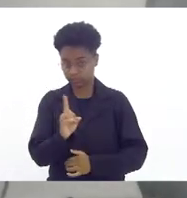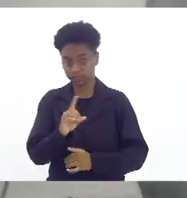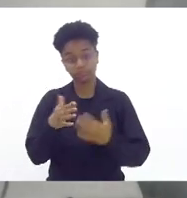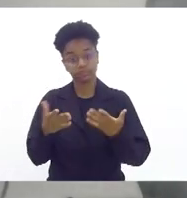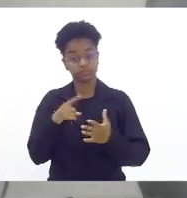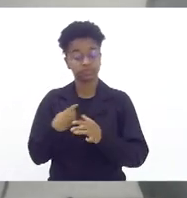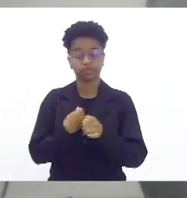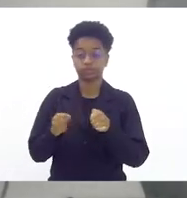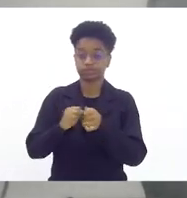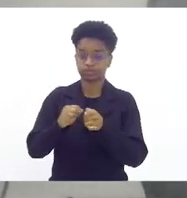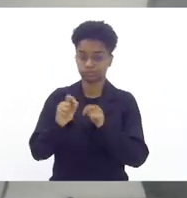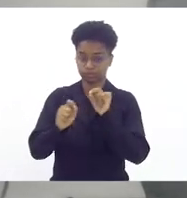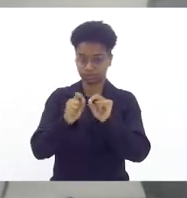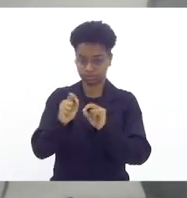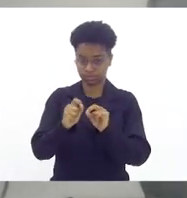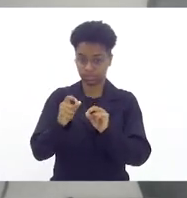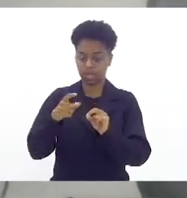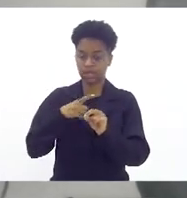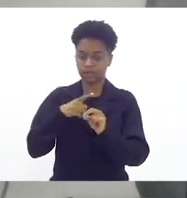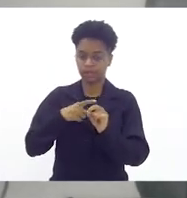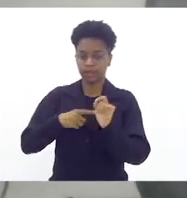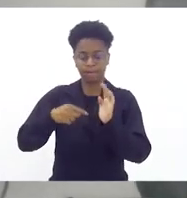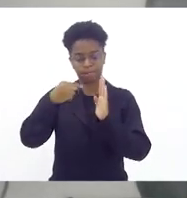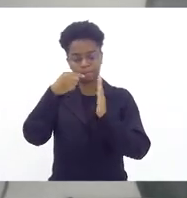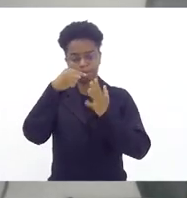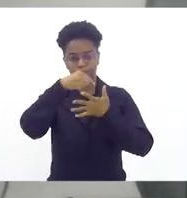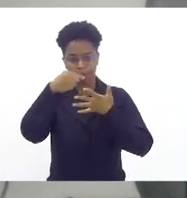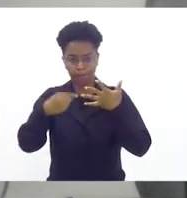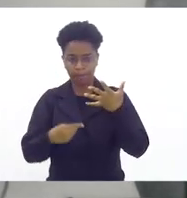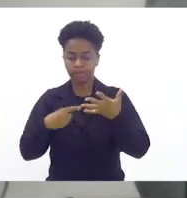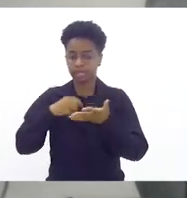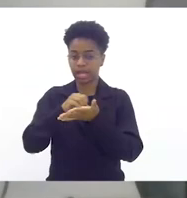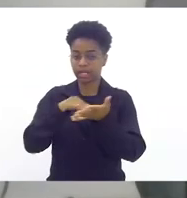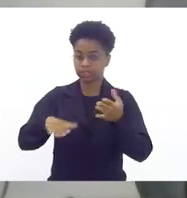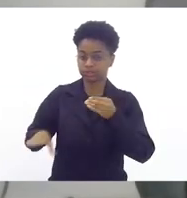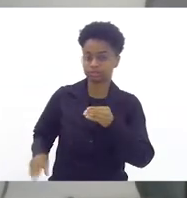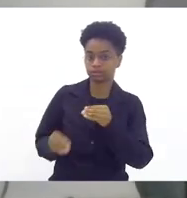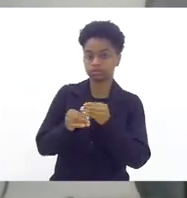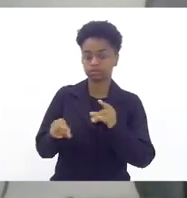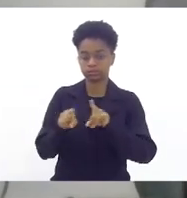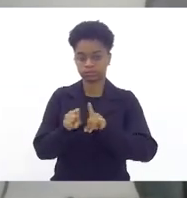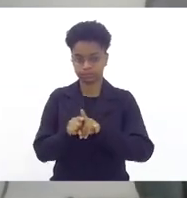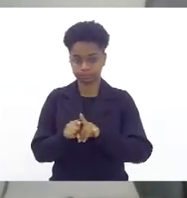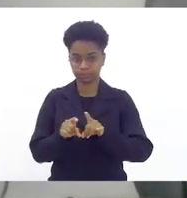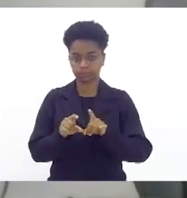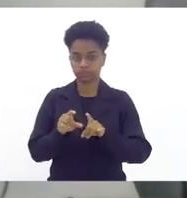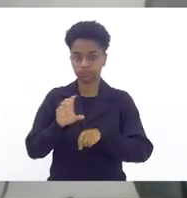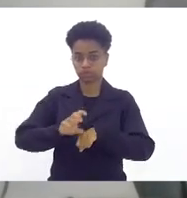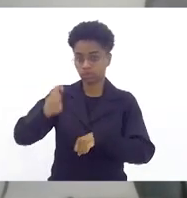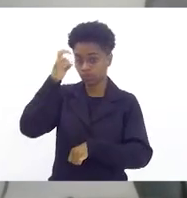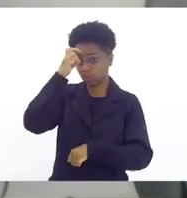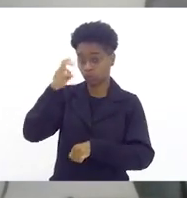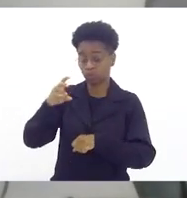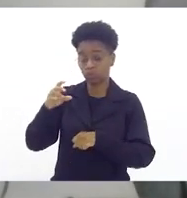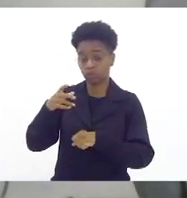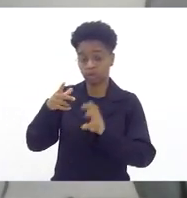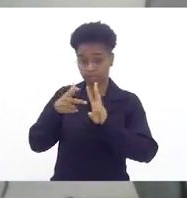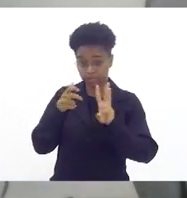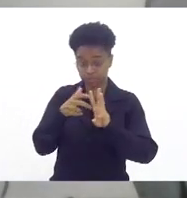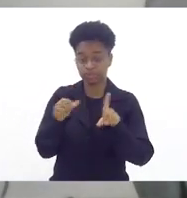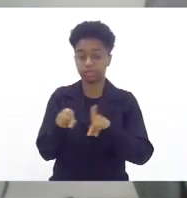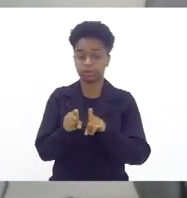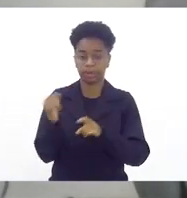A gente apertou mais, colocou atividades extracurriculares, incluímos a cultura indígena, que também é muito